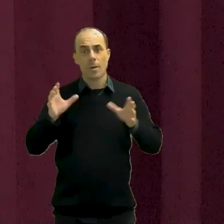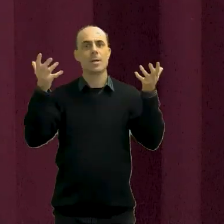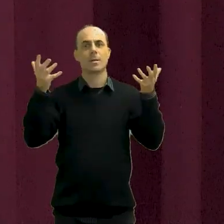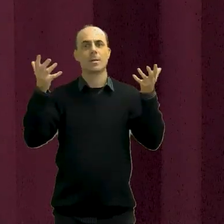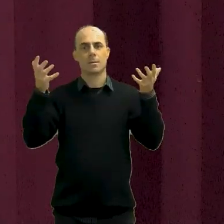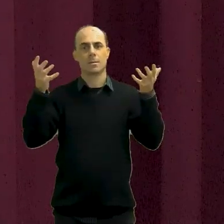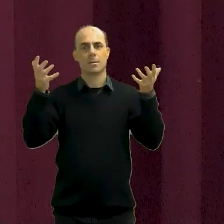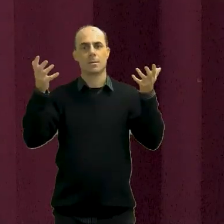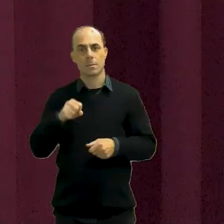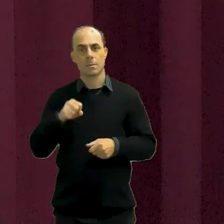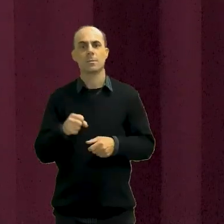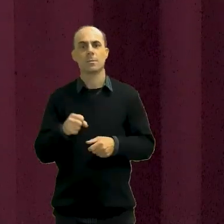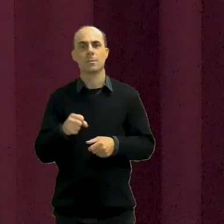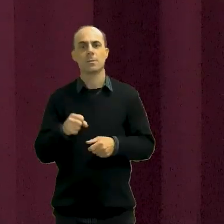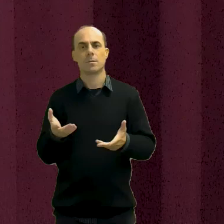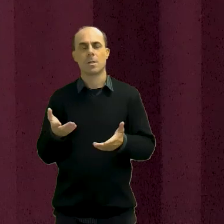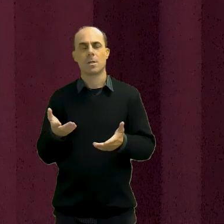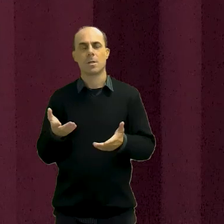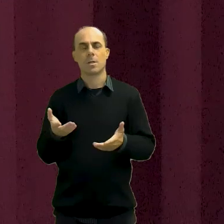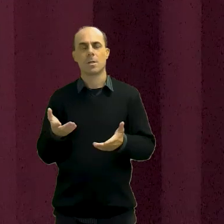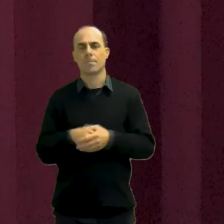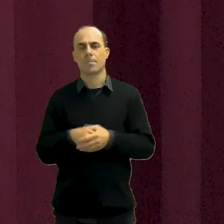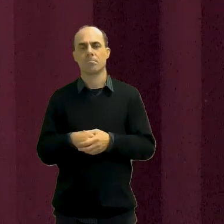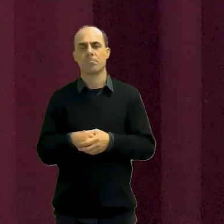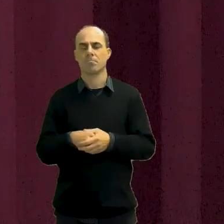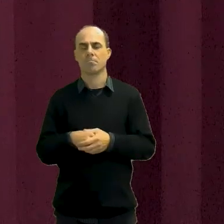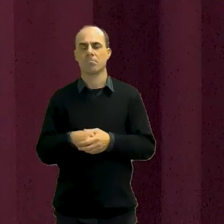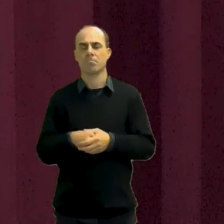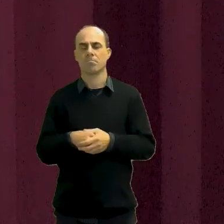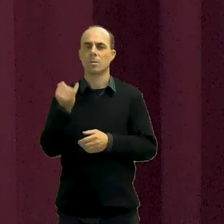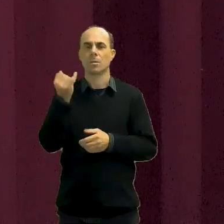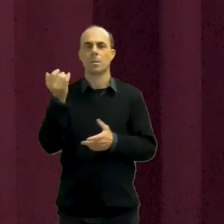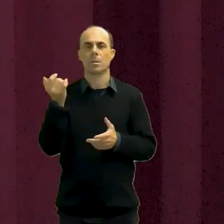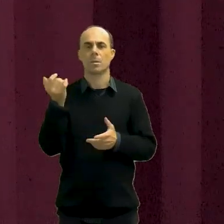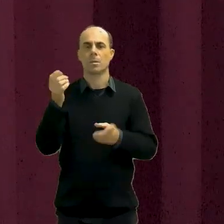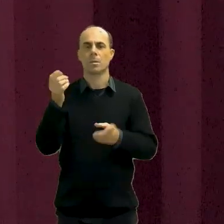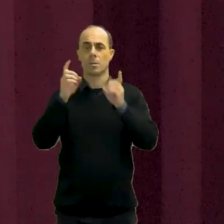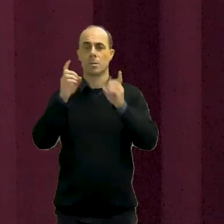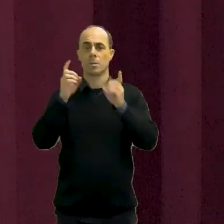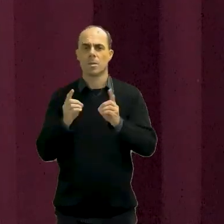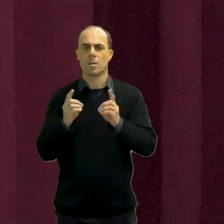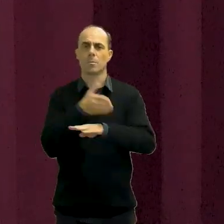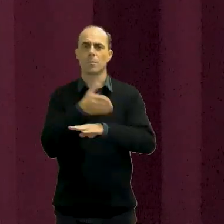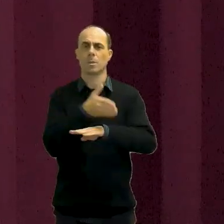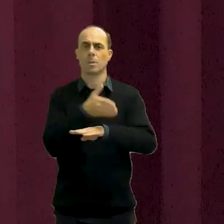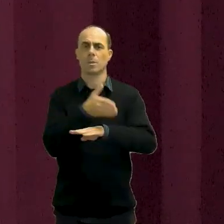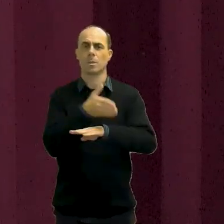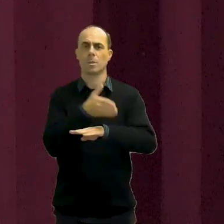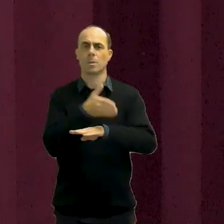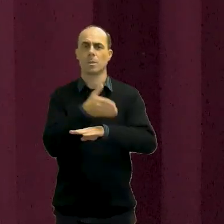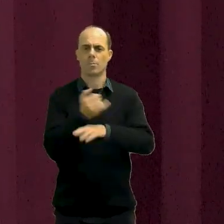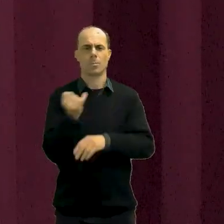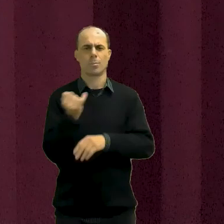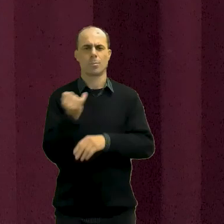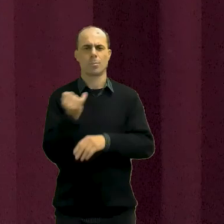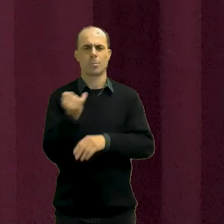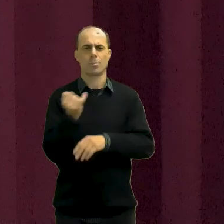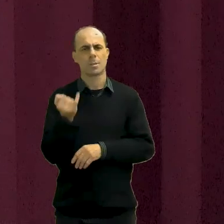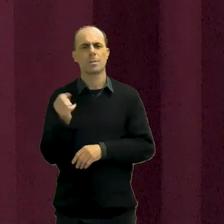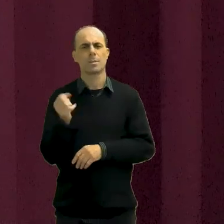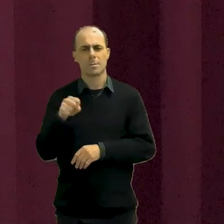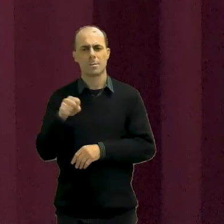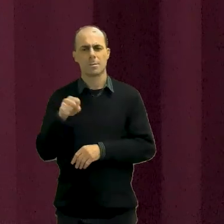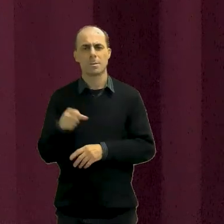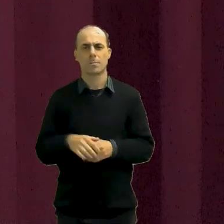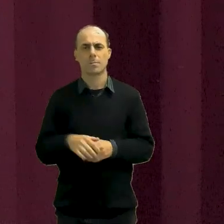fundamental essa participação eh da pessoa com deficiência é importantíssimo diga-se de passagem Nós também temos